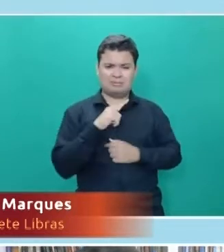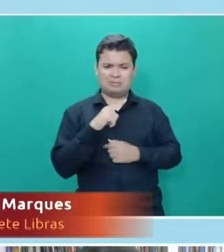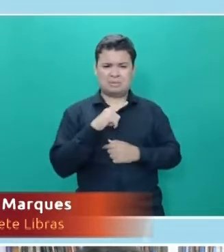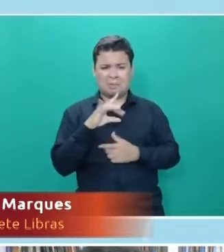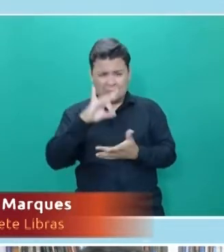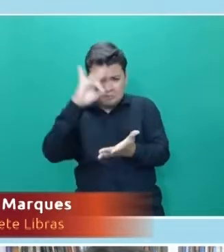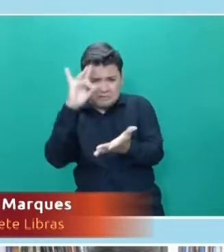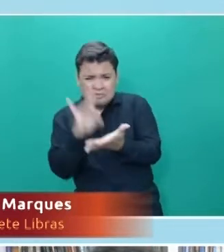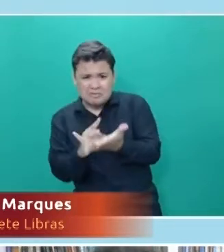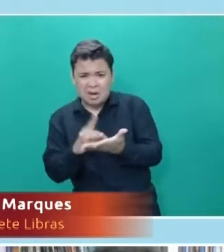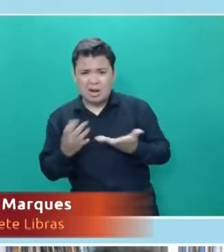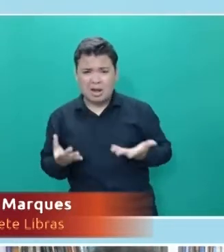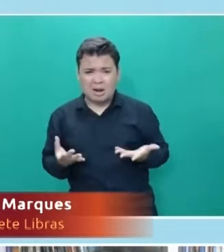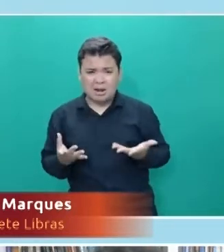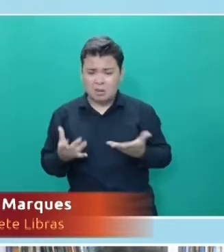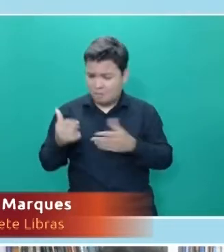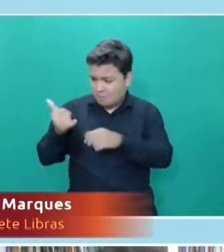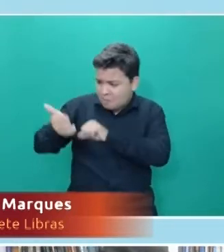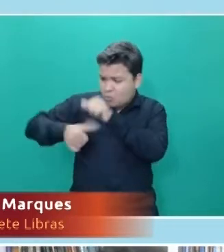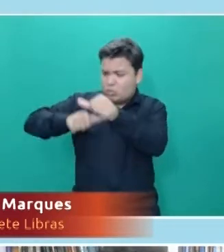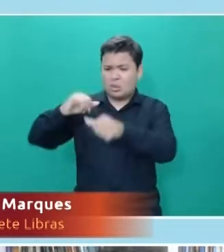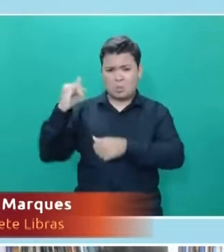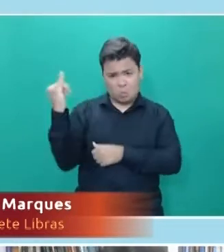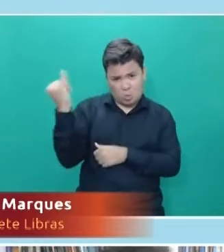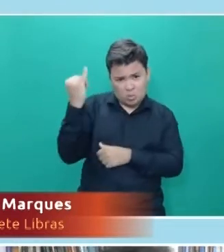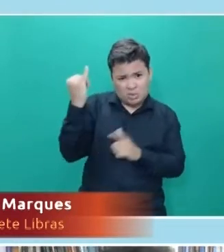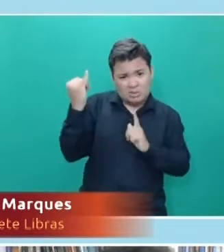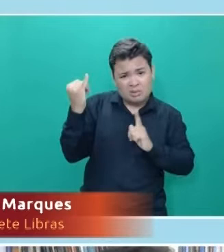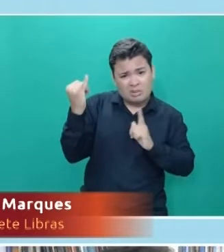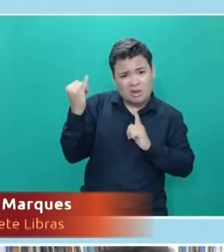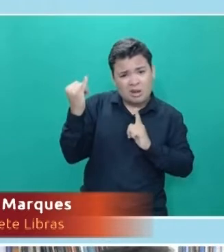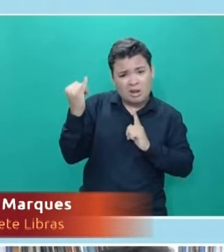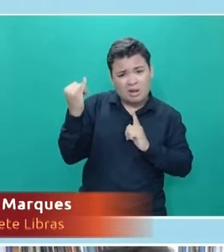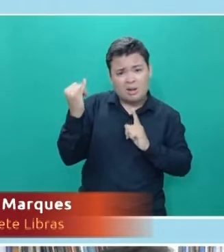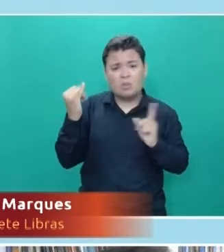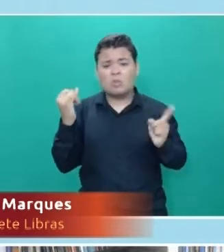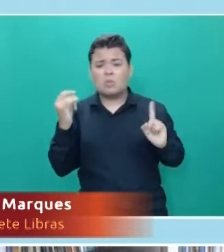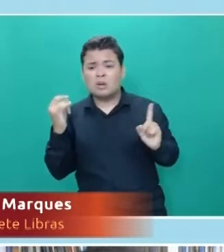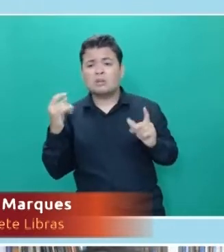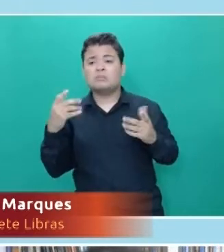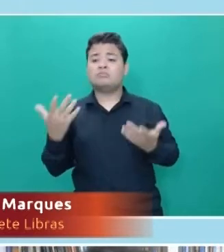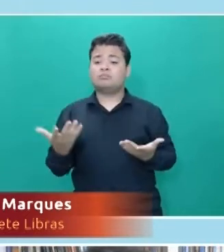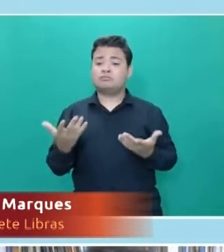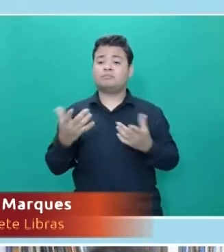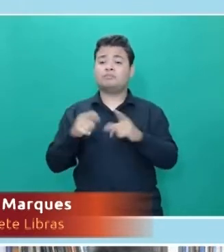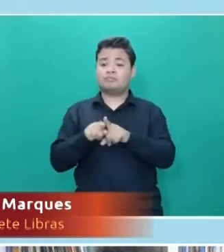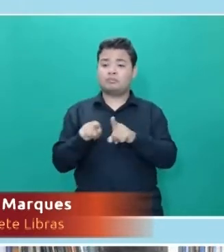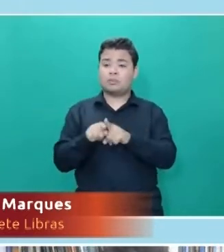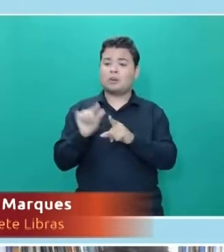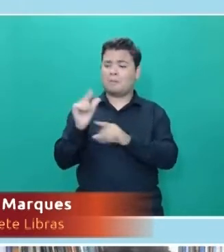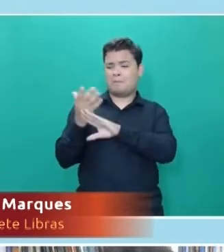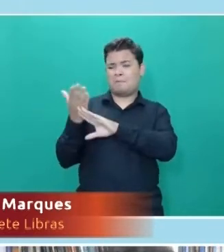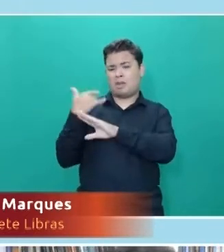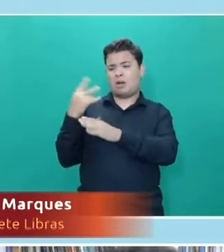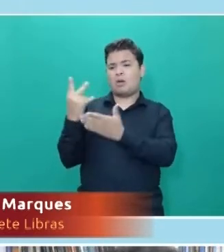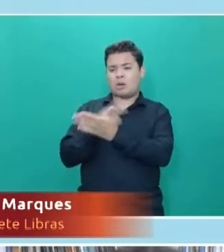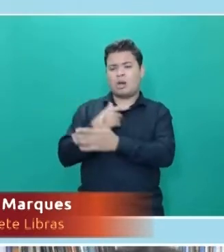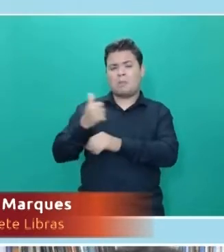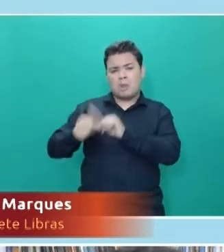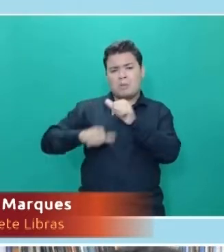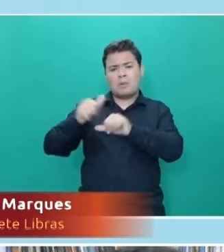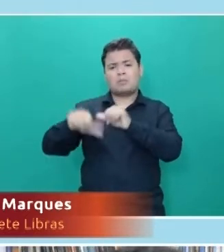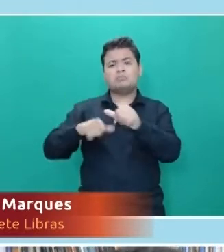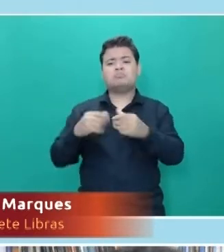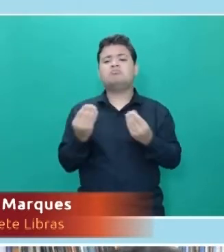real? Essas mudanças, elas são importantes? Em que medida elas são importantes? As recentes alterações,